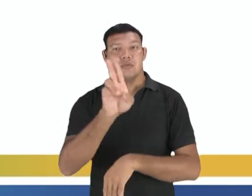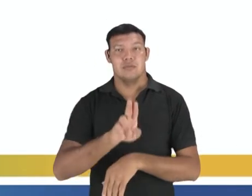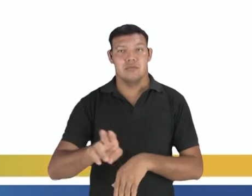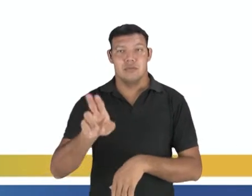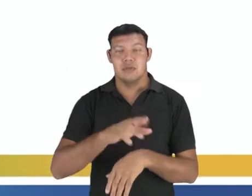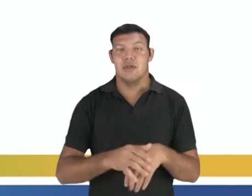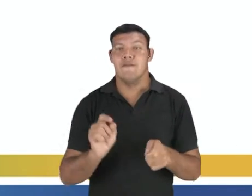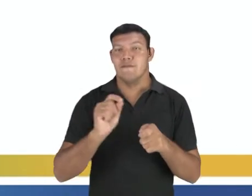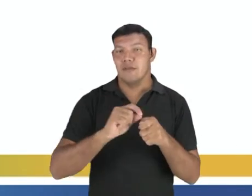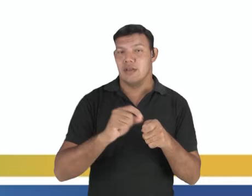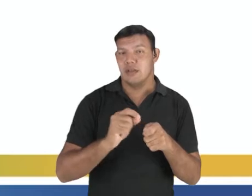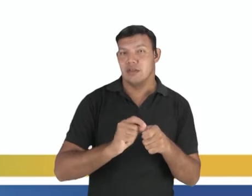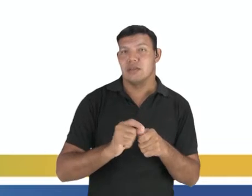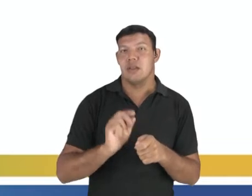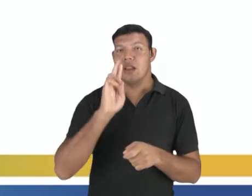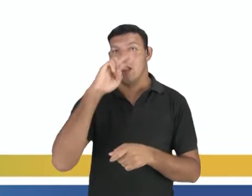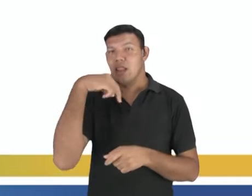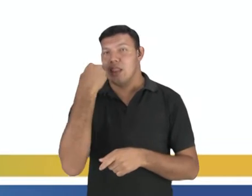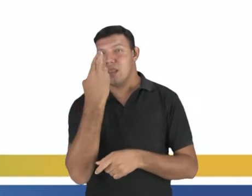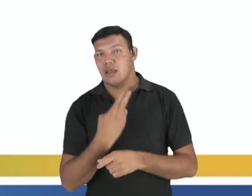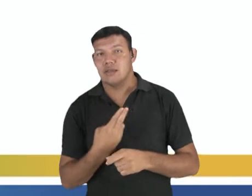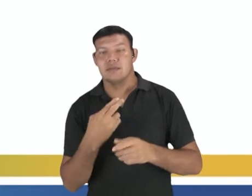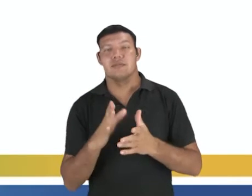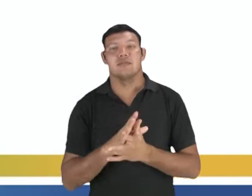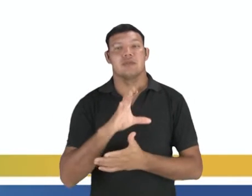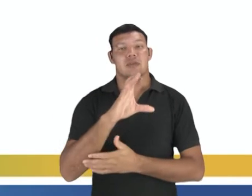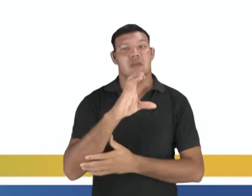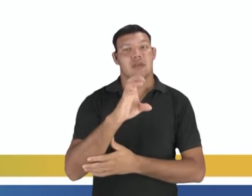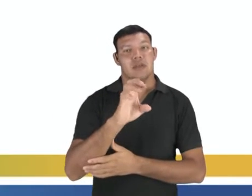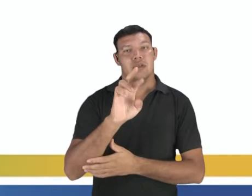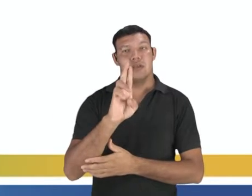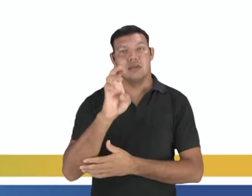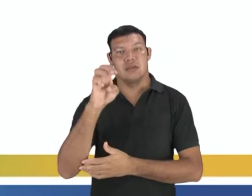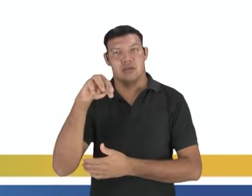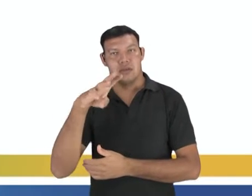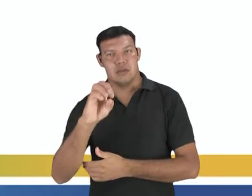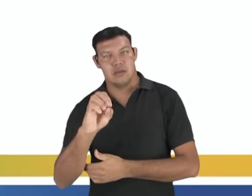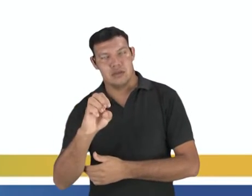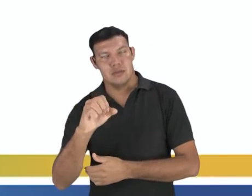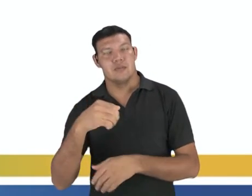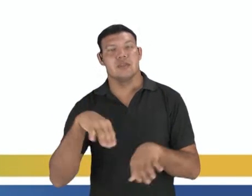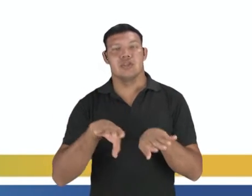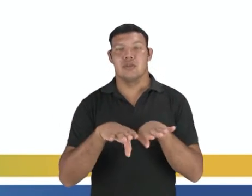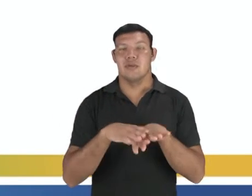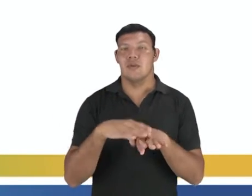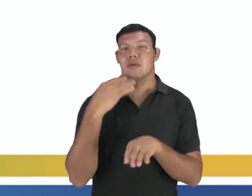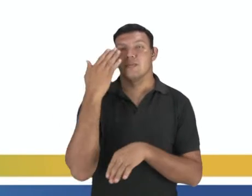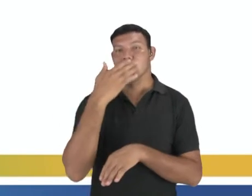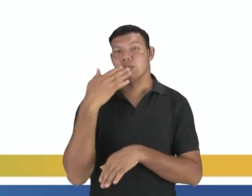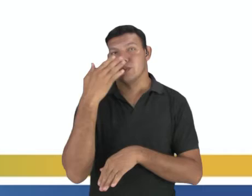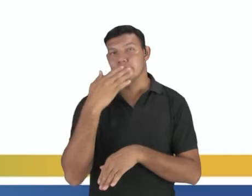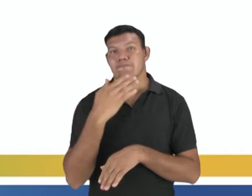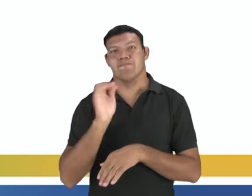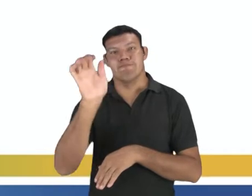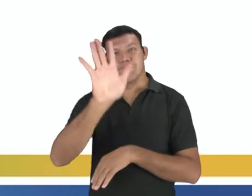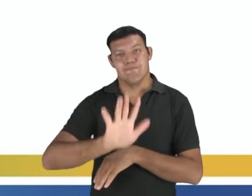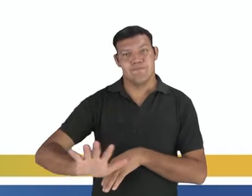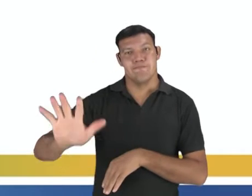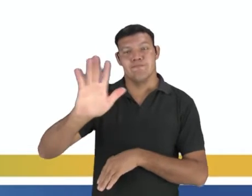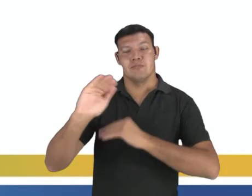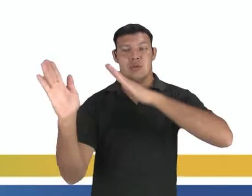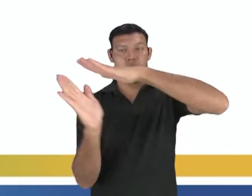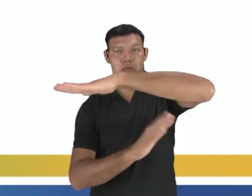utilizadas na fabricação de sorvetes, de cremes e até mesmo de doces. De uma forma geral, as algas elas